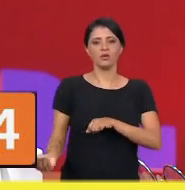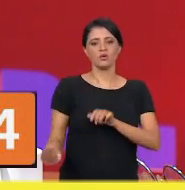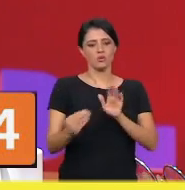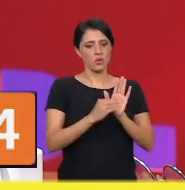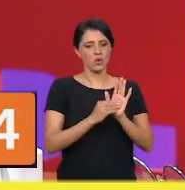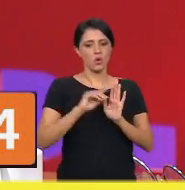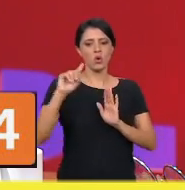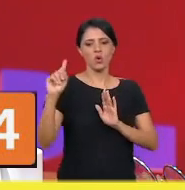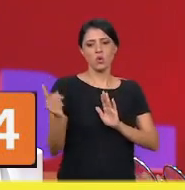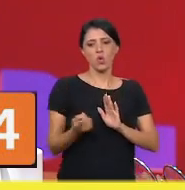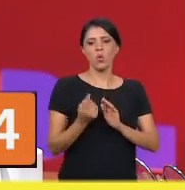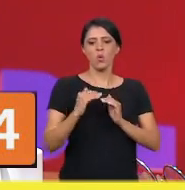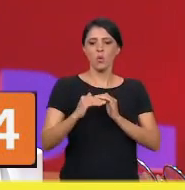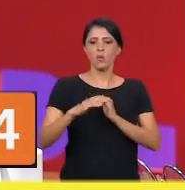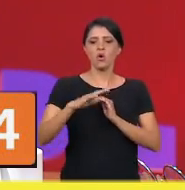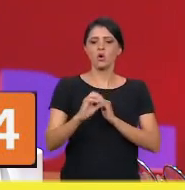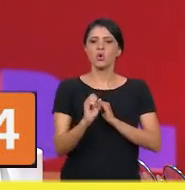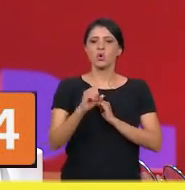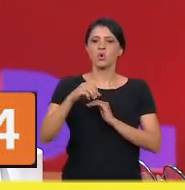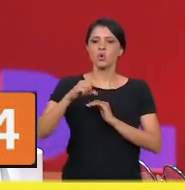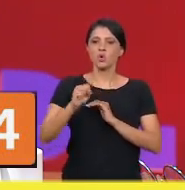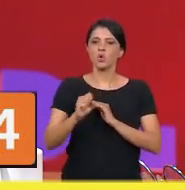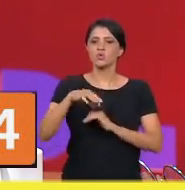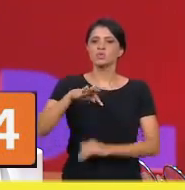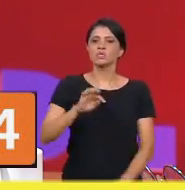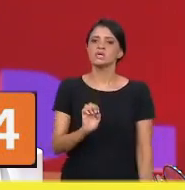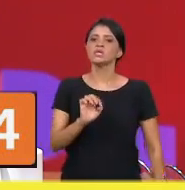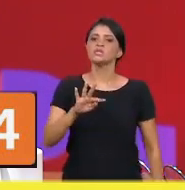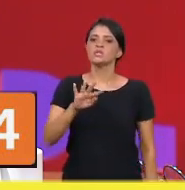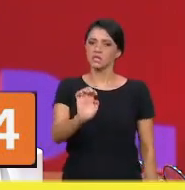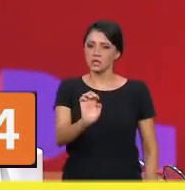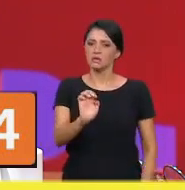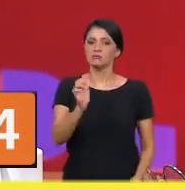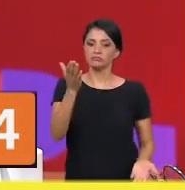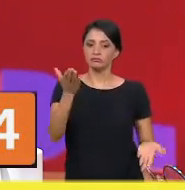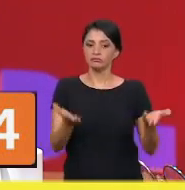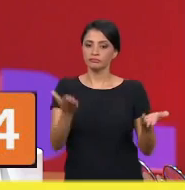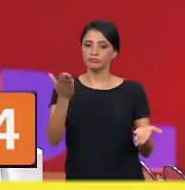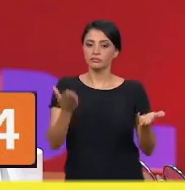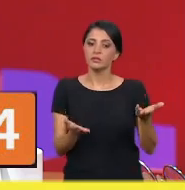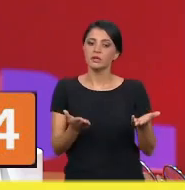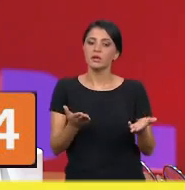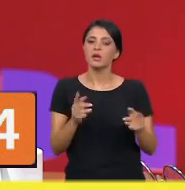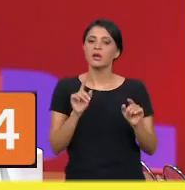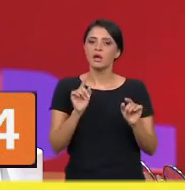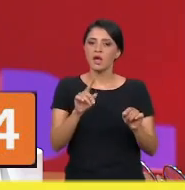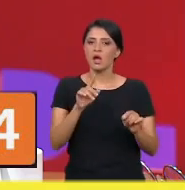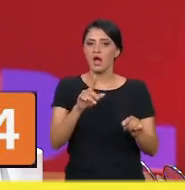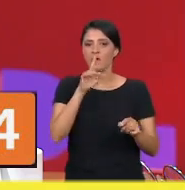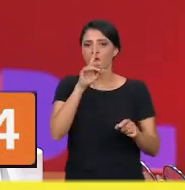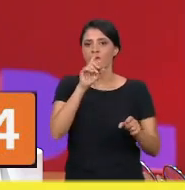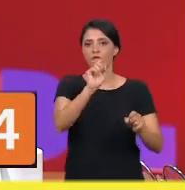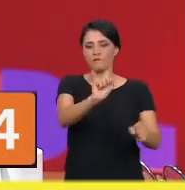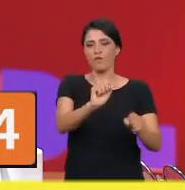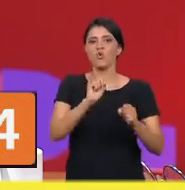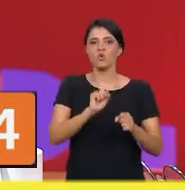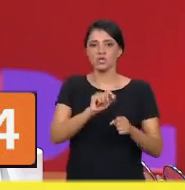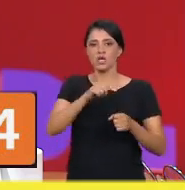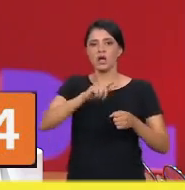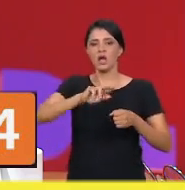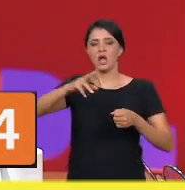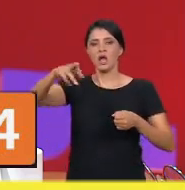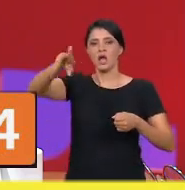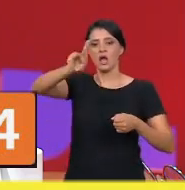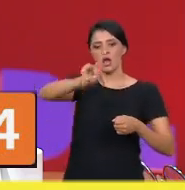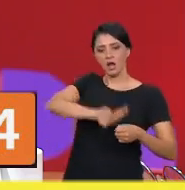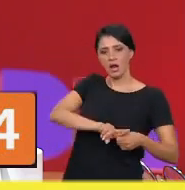uma constante nas equações que contrabalanceava a força da gravidade para manter o universo